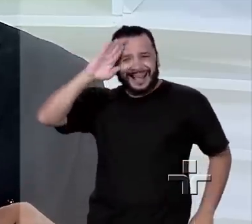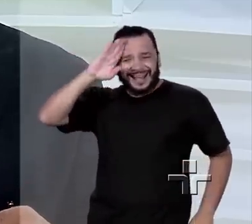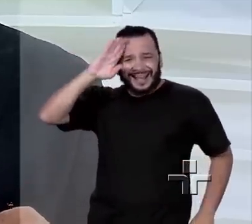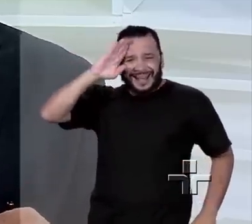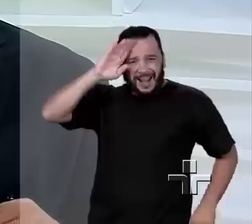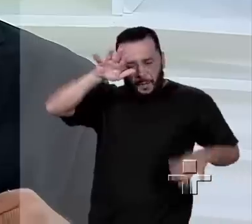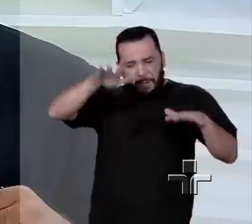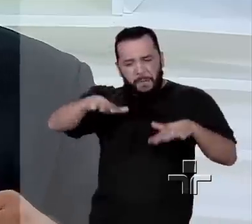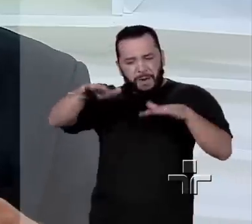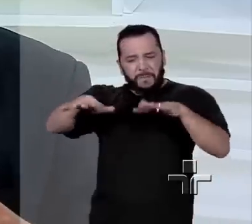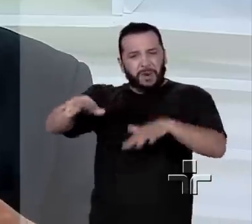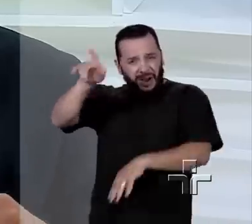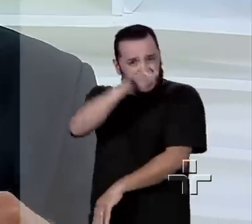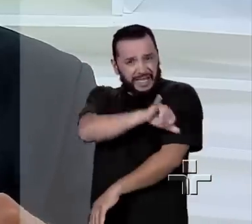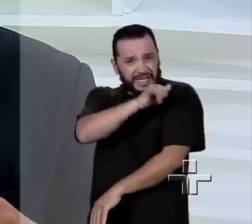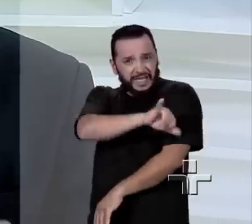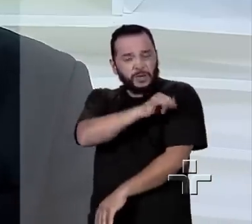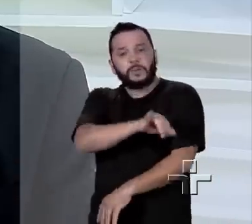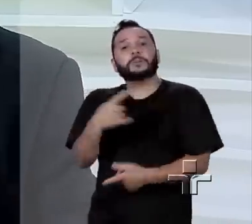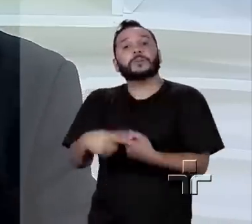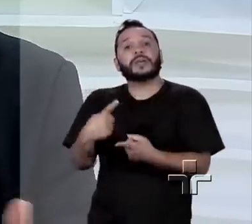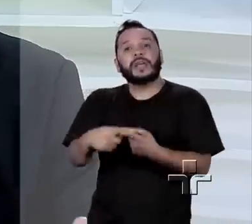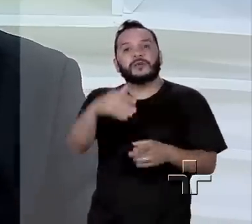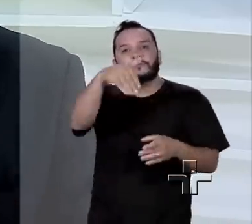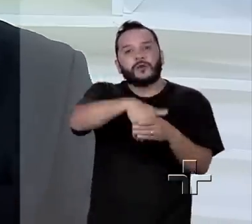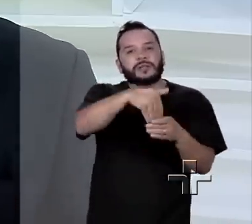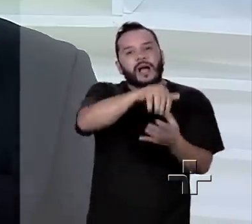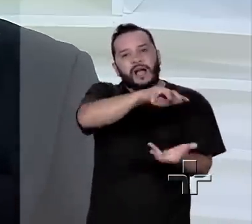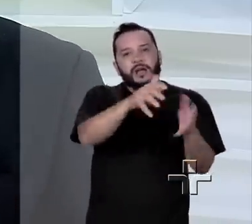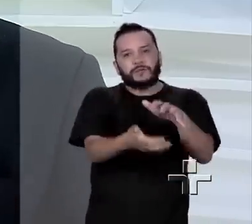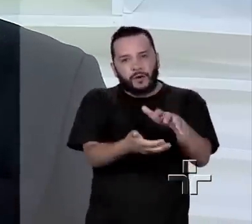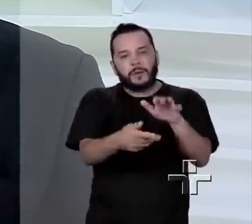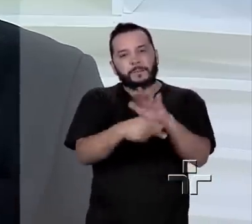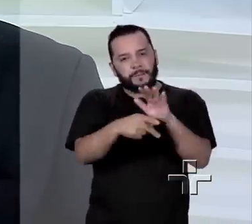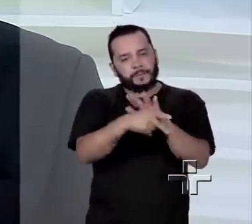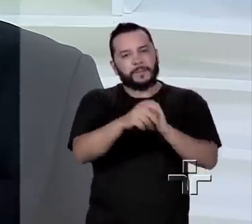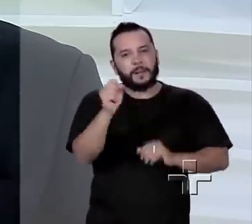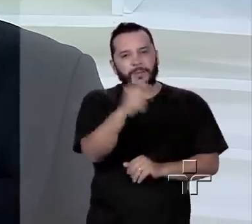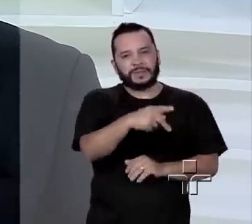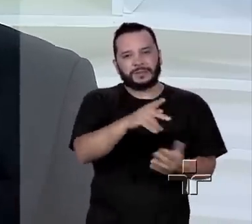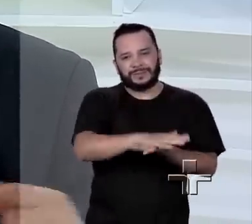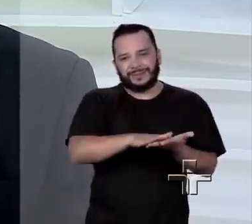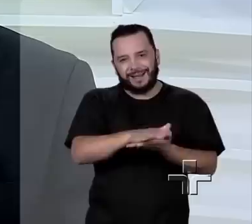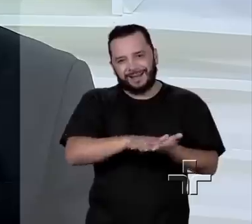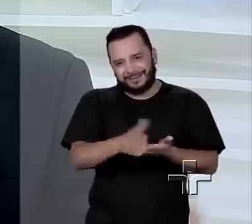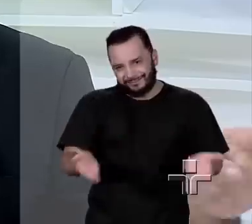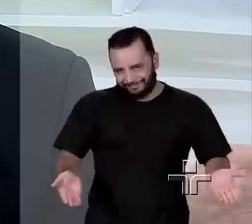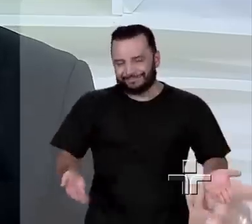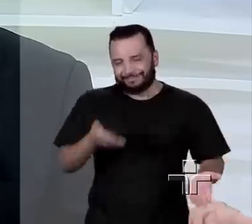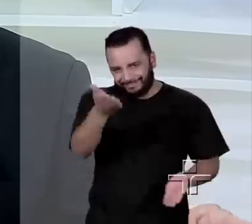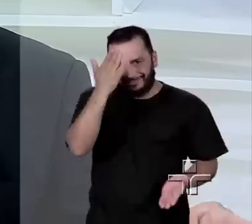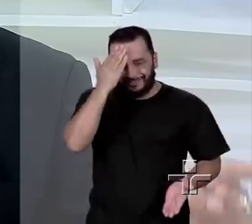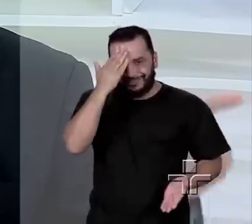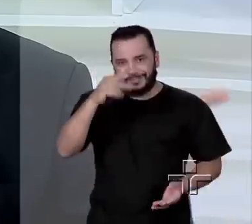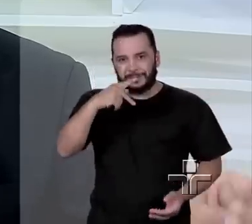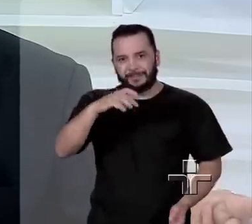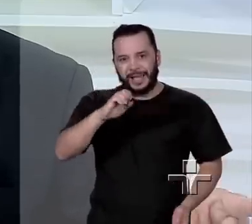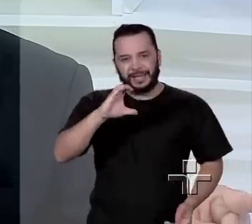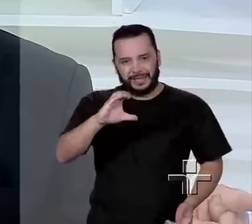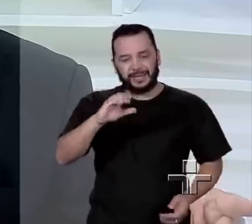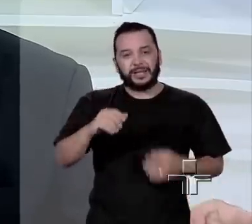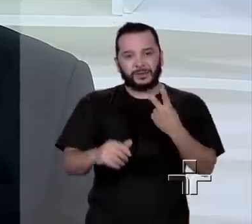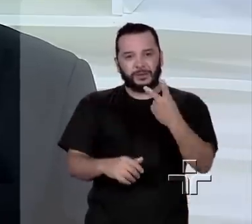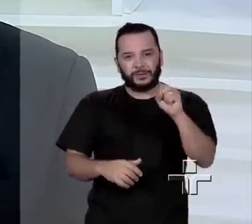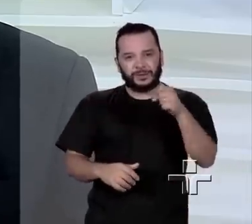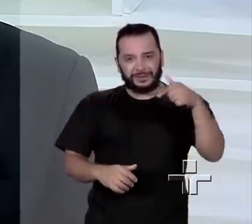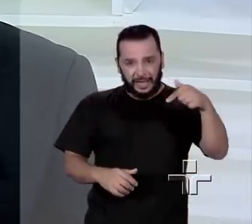porque não ia votar a reforma da Previdência. Todos nós somos sabedores disso. Se você colocar a PEC 287 como ela